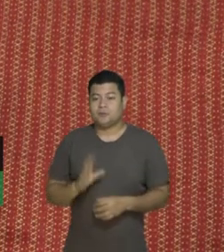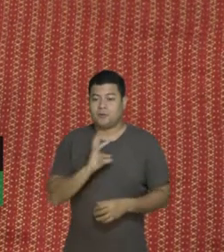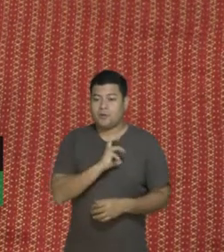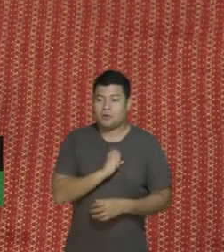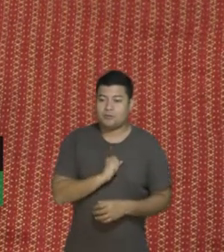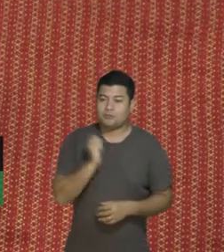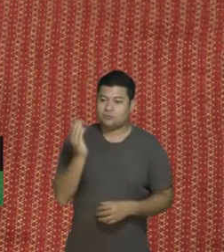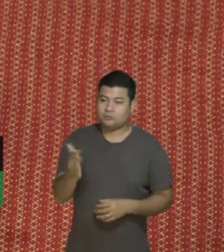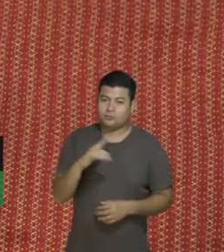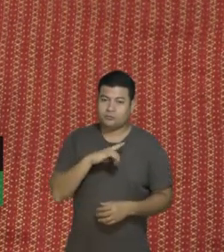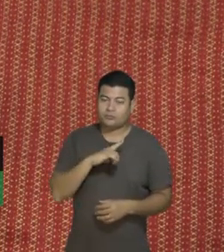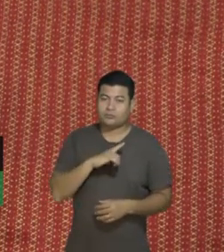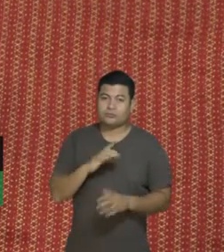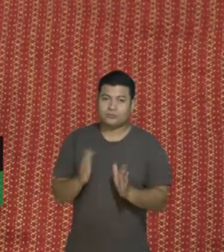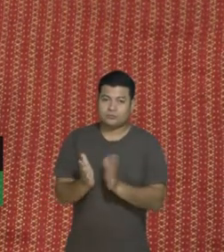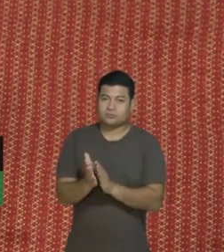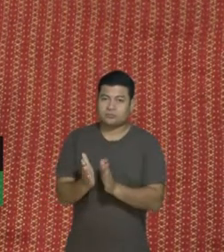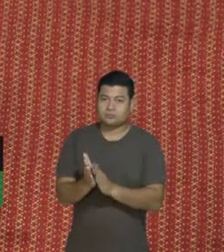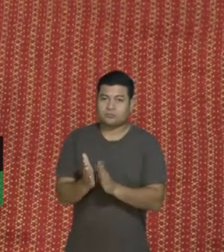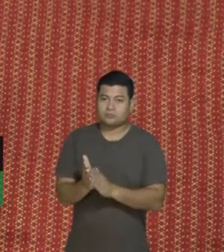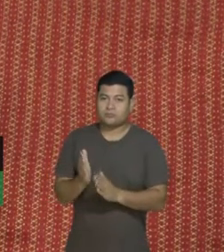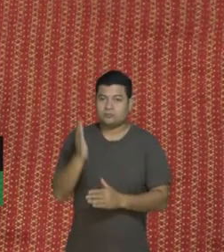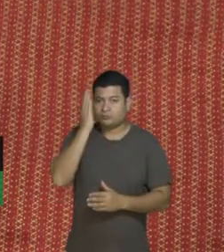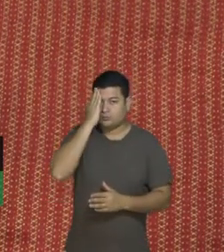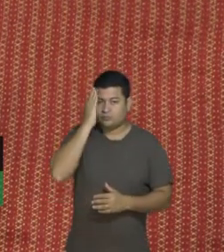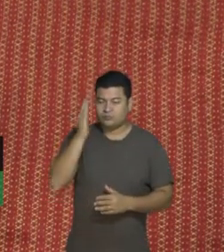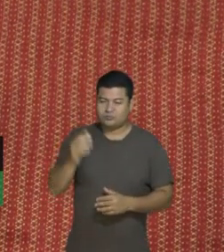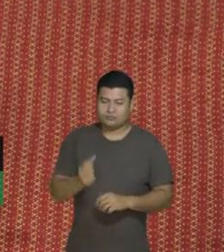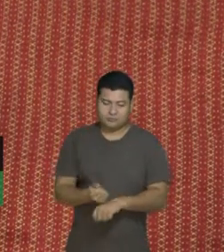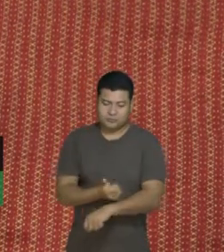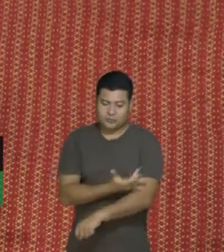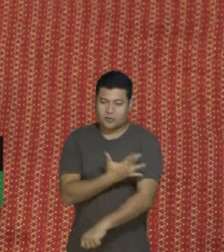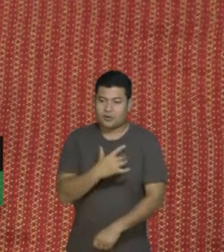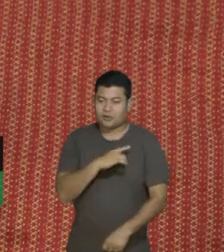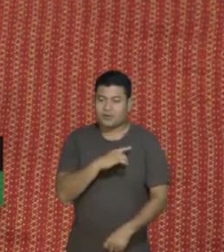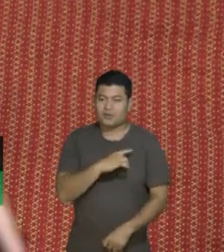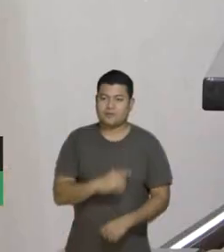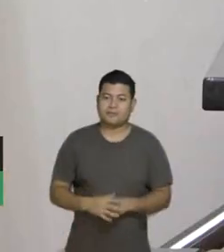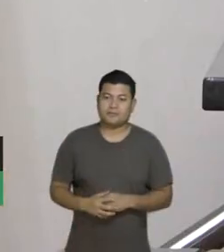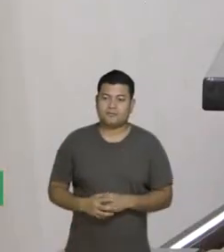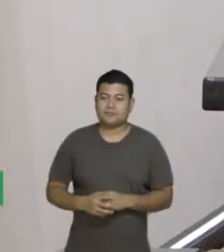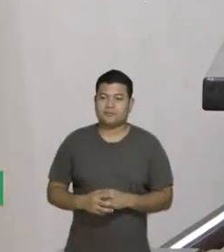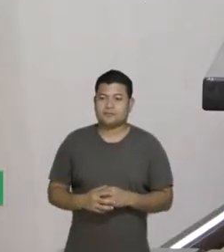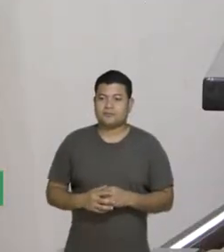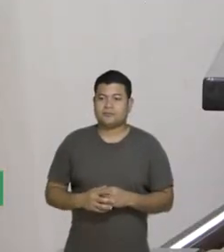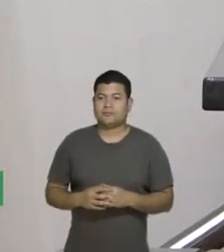tem. Parabéns ao senhor também, que eu sei que o senhor fica emocionado quando fala de Porto Belo. Parabéns.